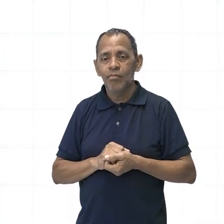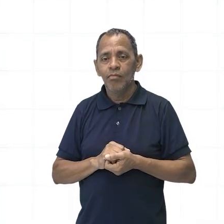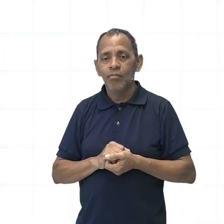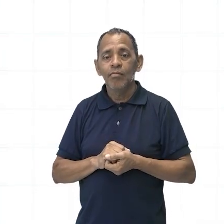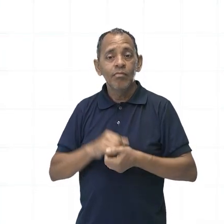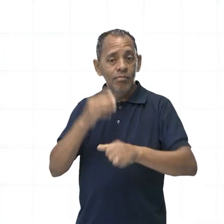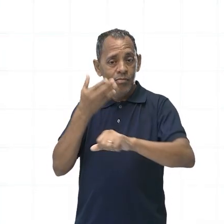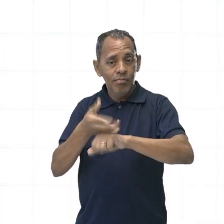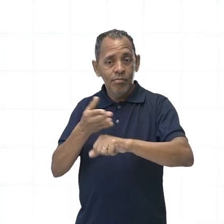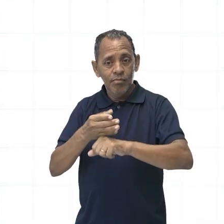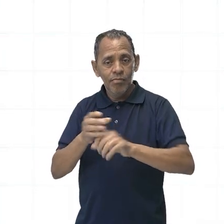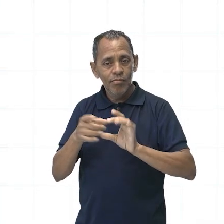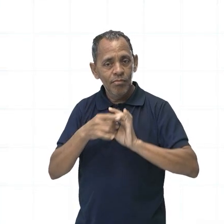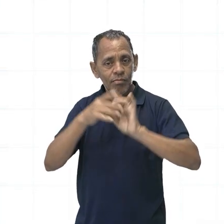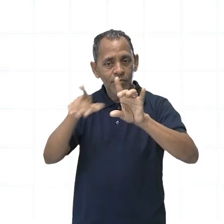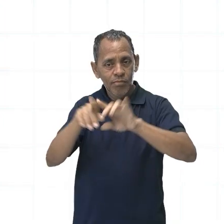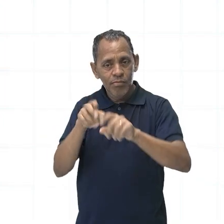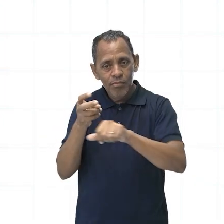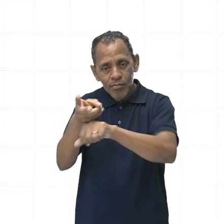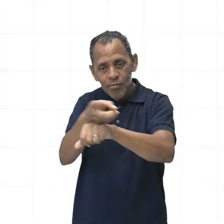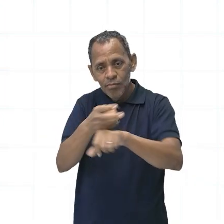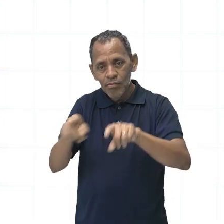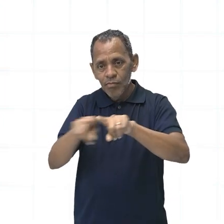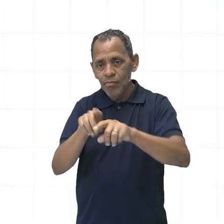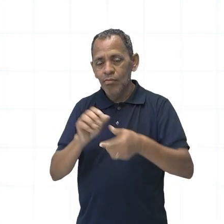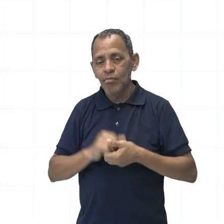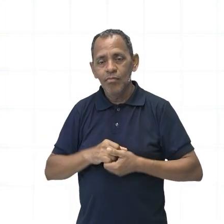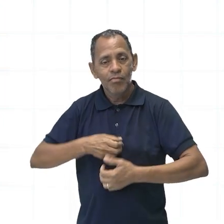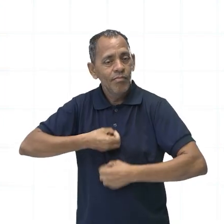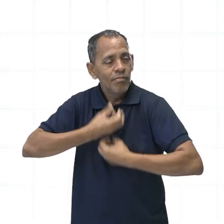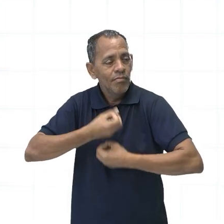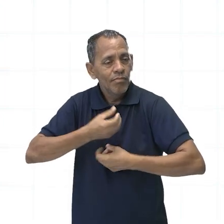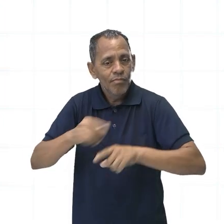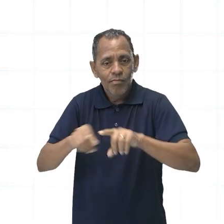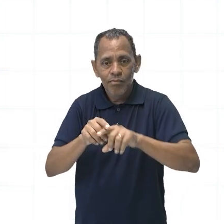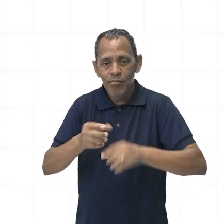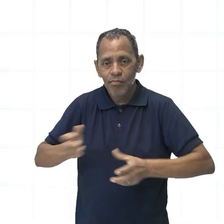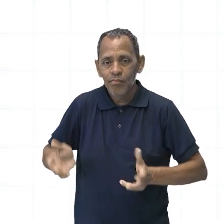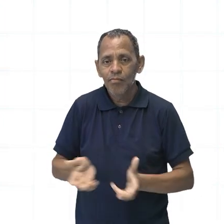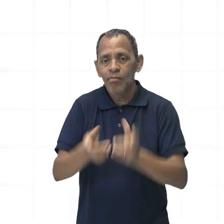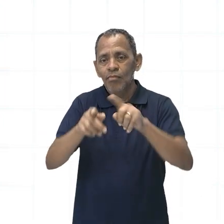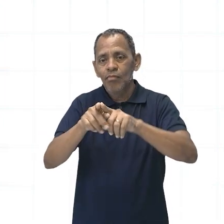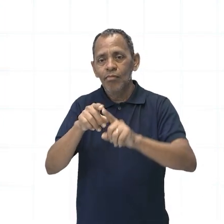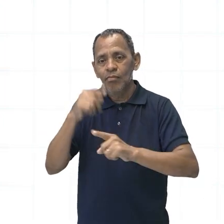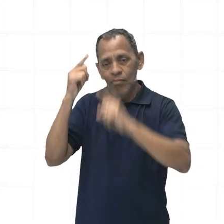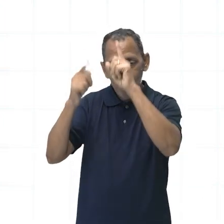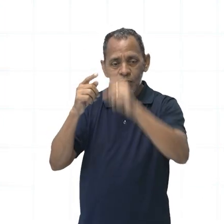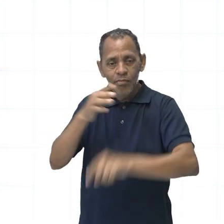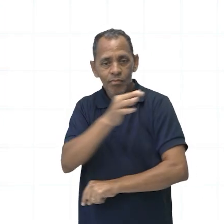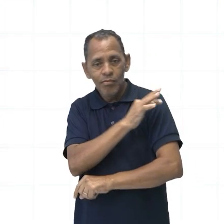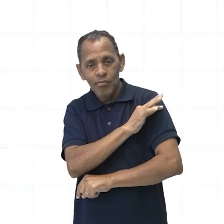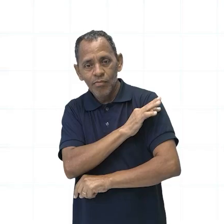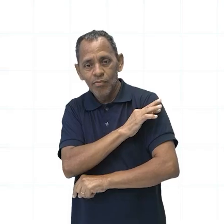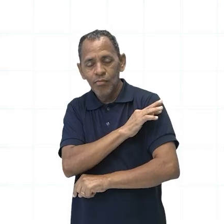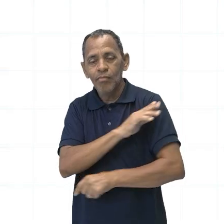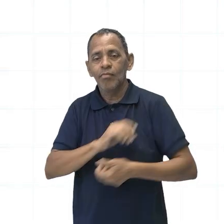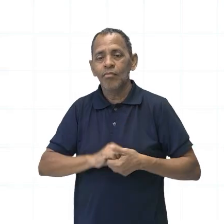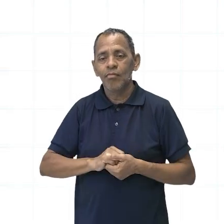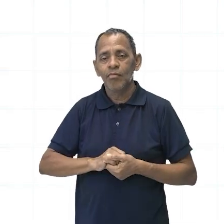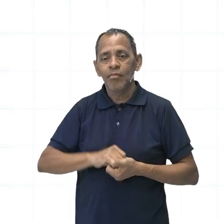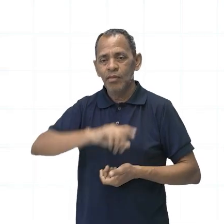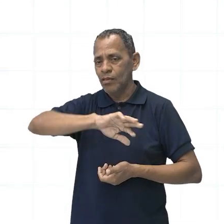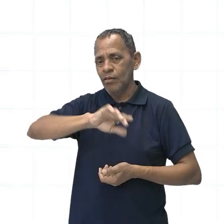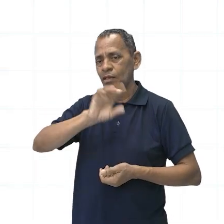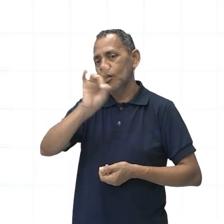é uma prática que permite a exploração da espontaneidade e da criatividade. É uma técnica que não apenas desafia os